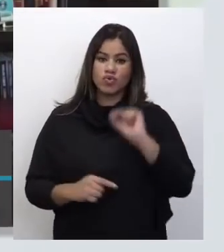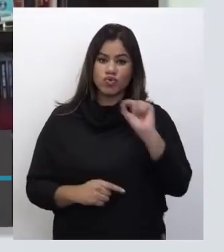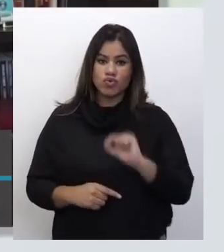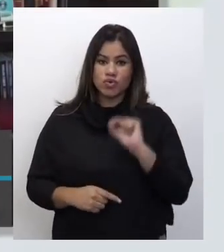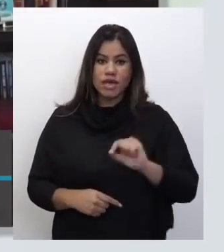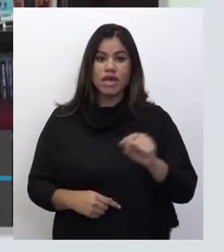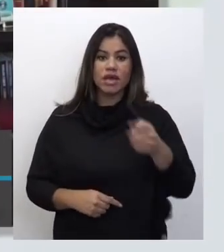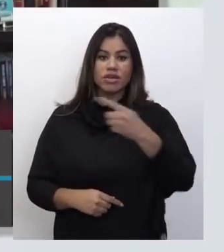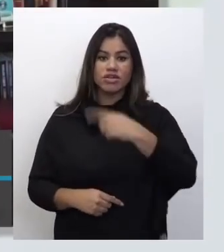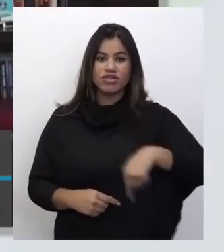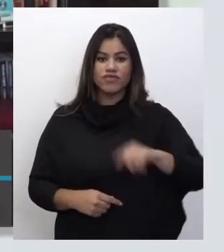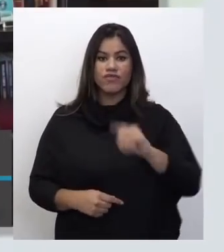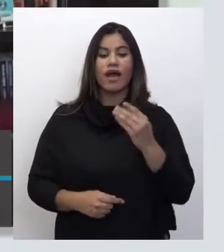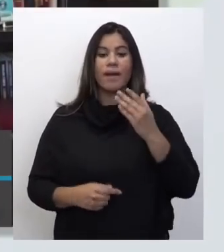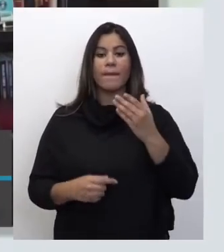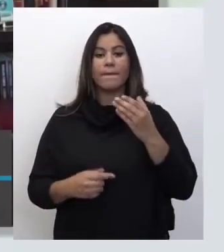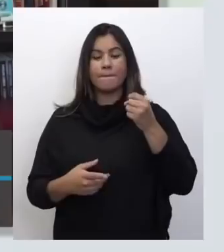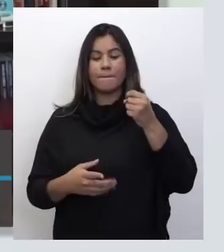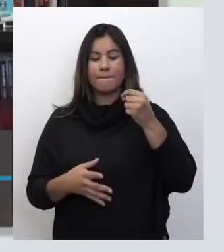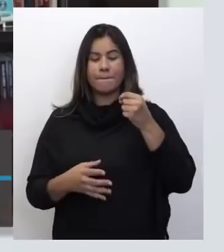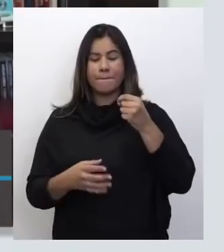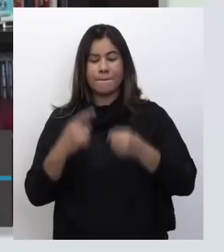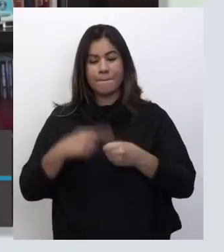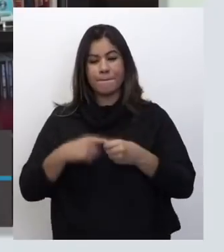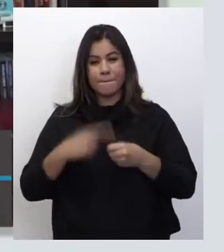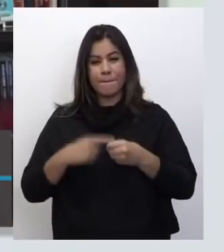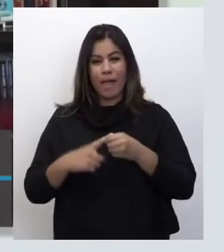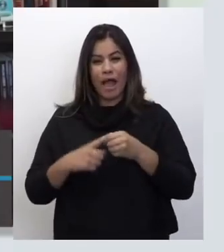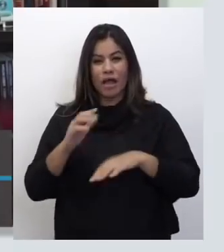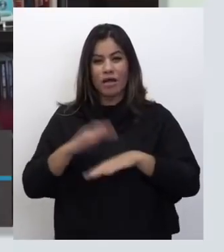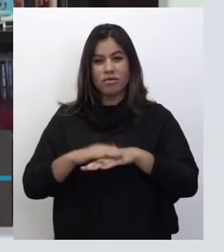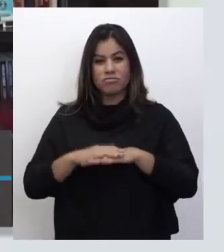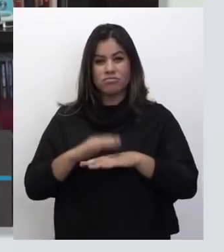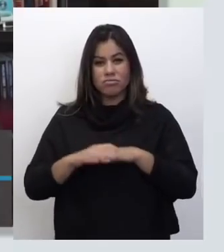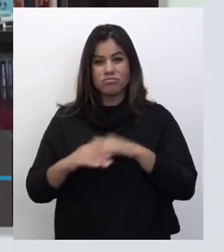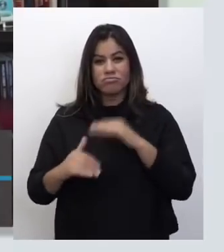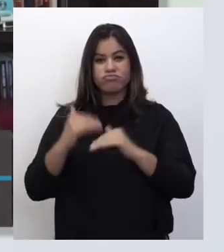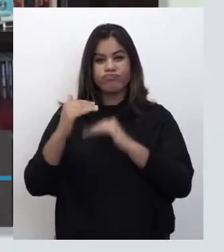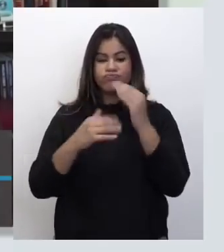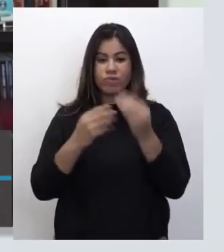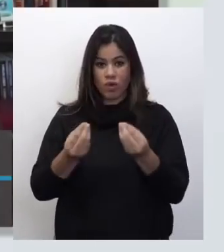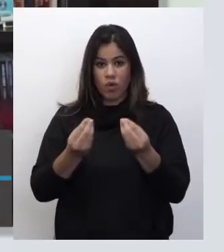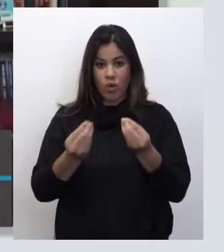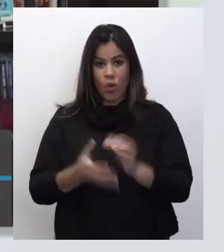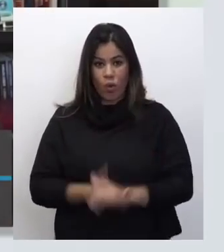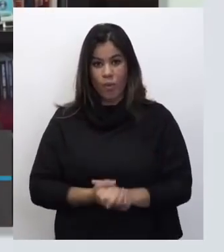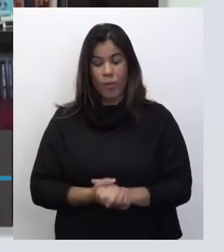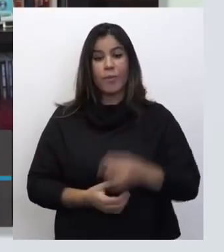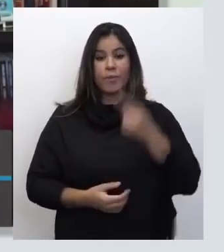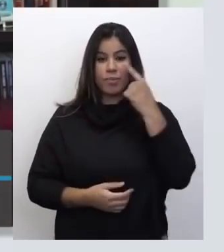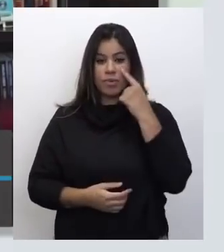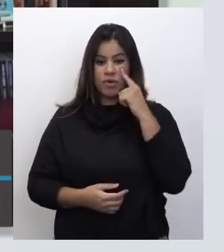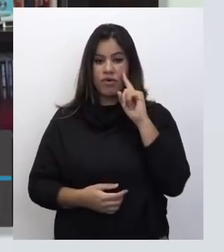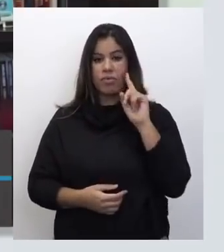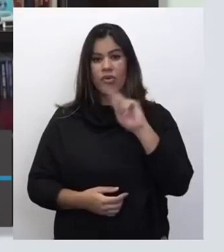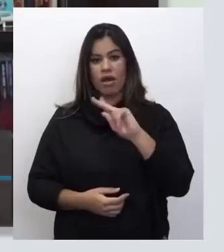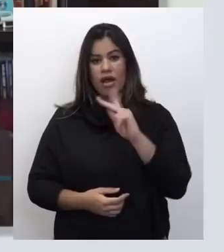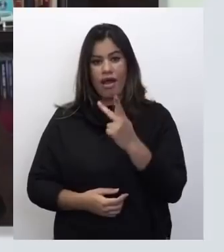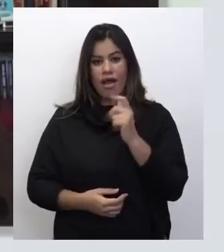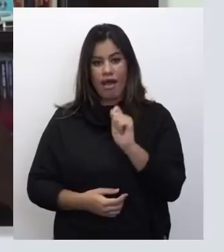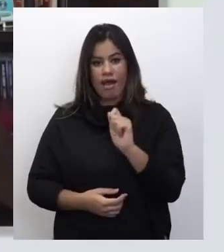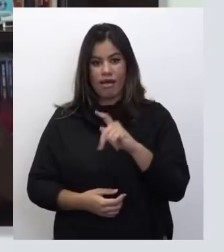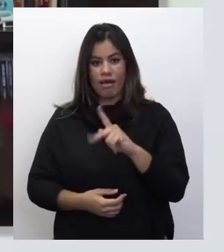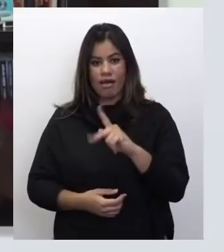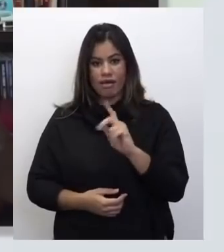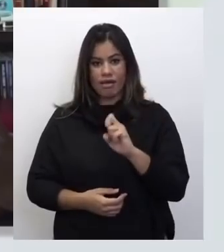na cidade que queremos ajudar a construir. Para isso, primeiro nós vamos hackear nossa janela e criar um projeto